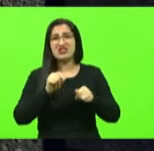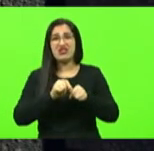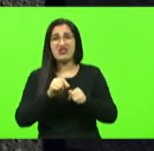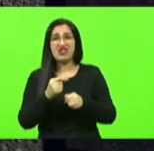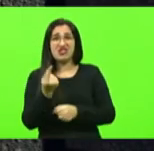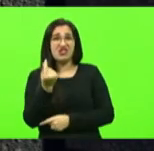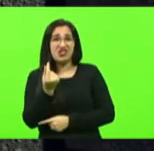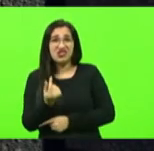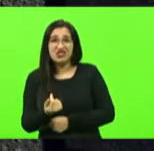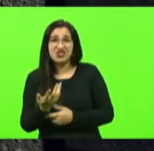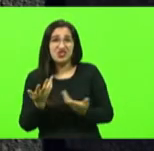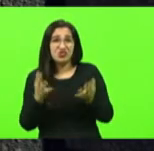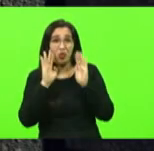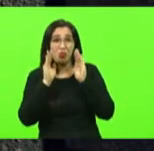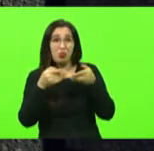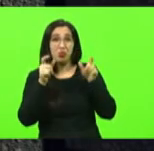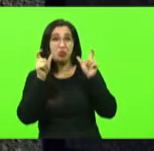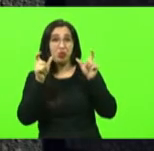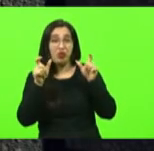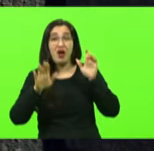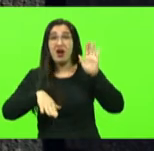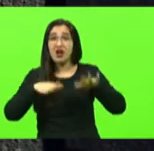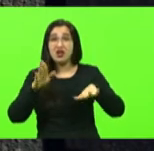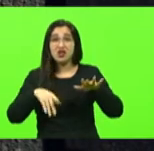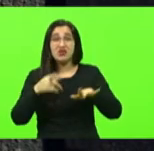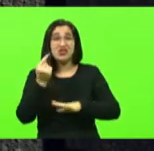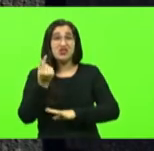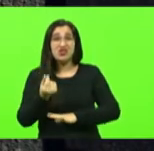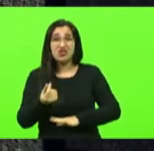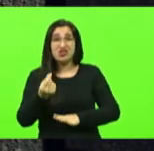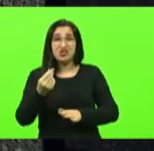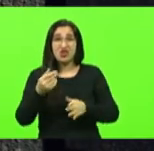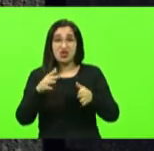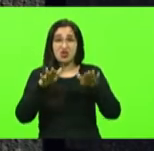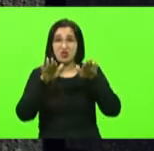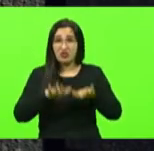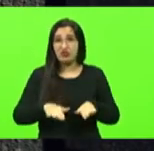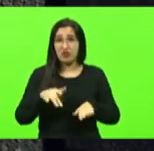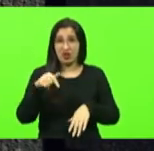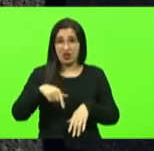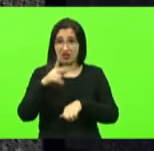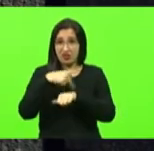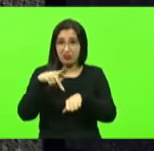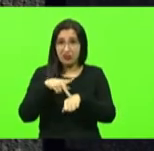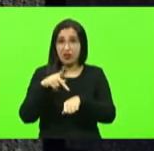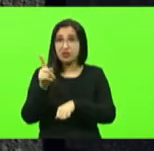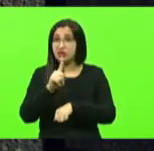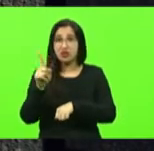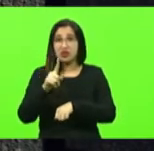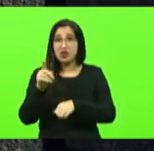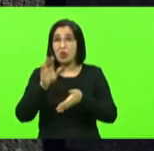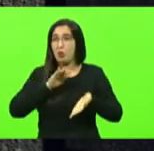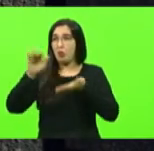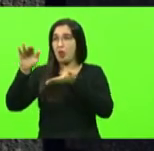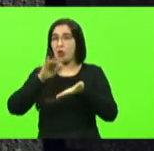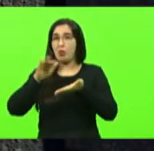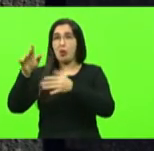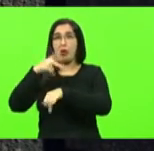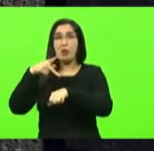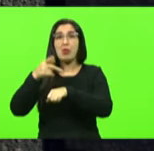muitas vezes, o dinheiro nem fica no país, levam ainda para fora, para eles se